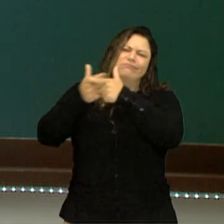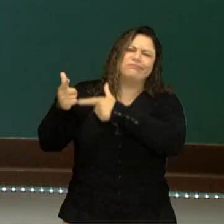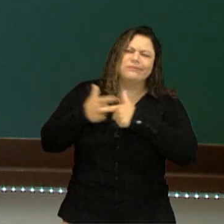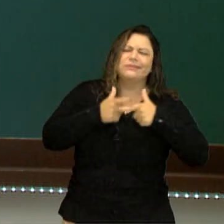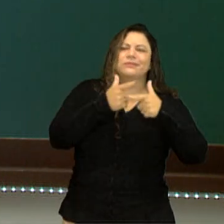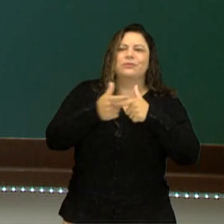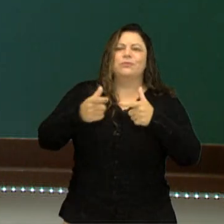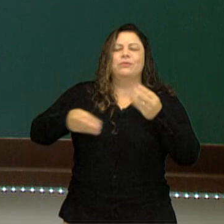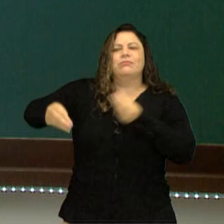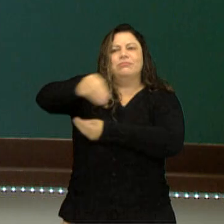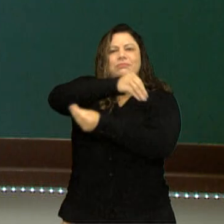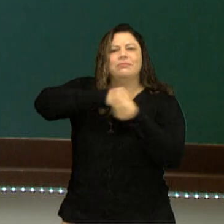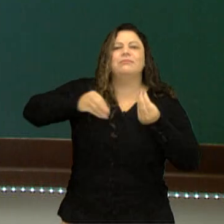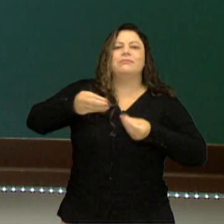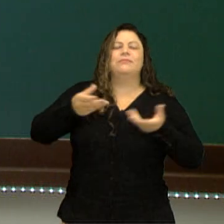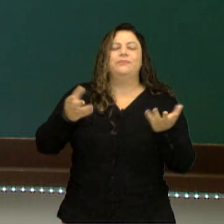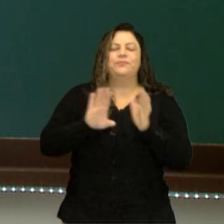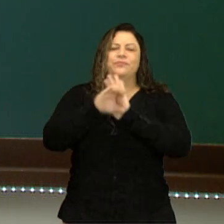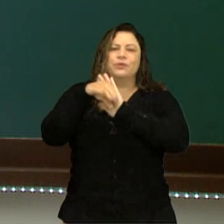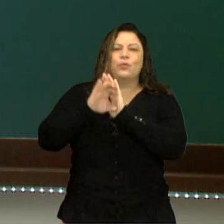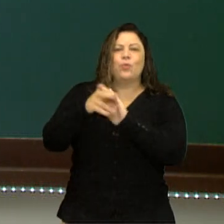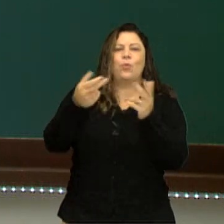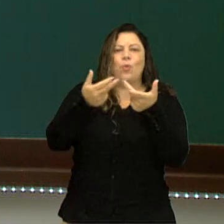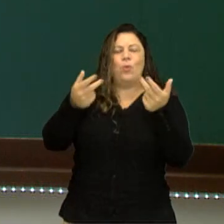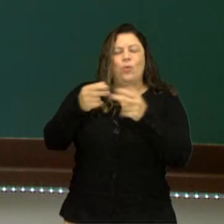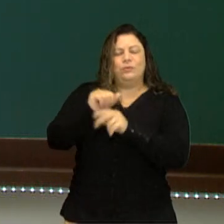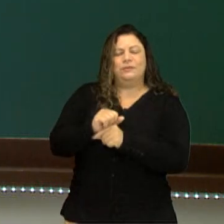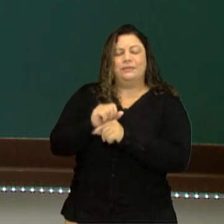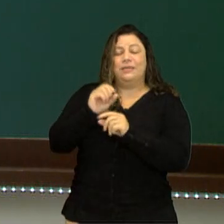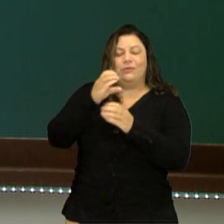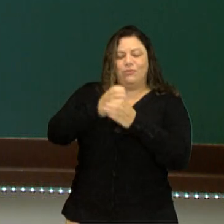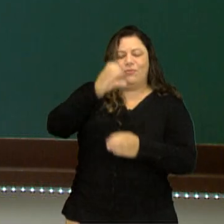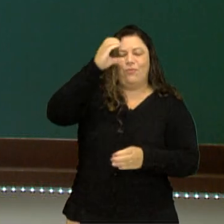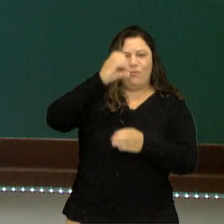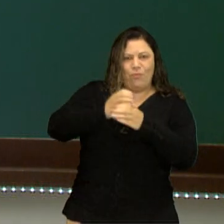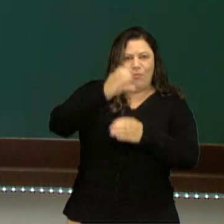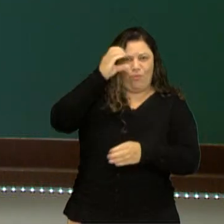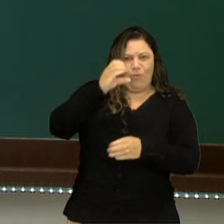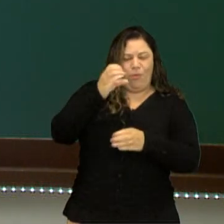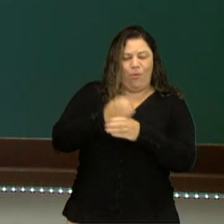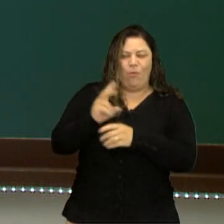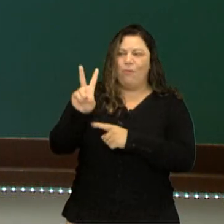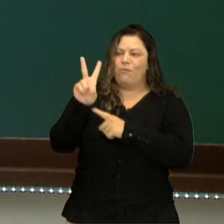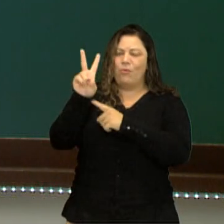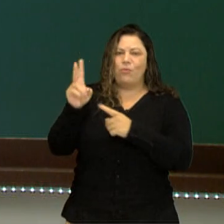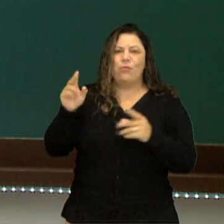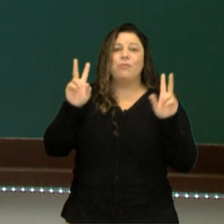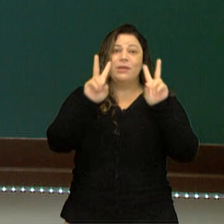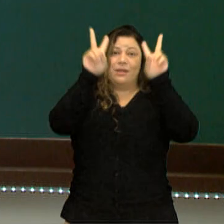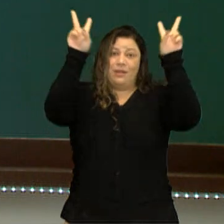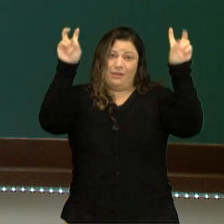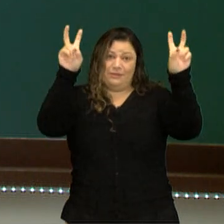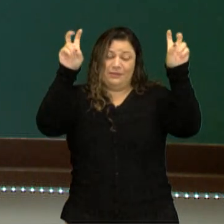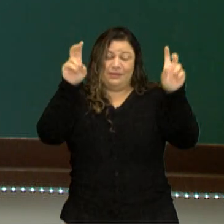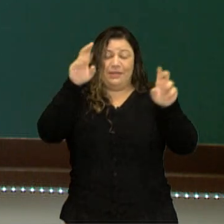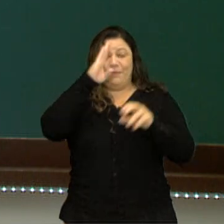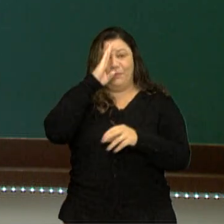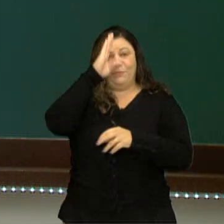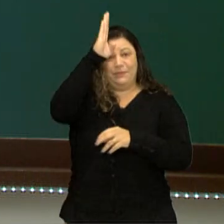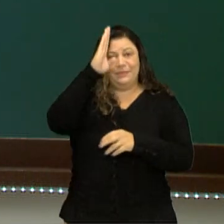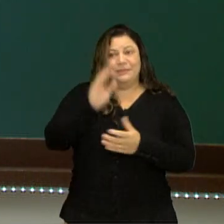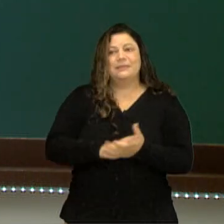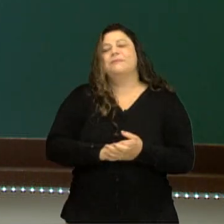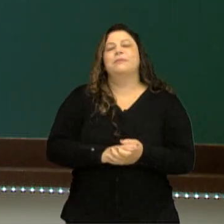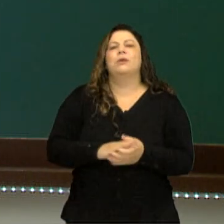que envolvem o conceito de volume de cilindro, tá? Esse é o nosso tema principal da nossa aula, mas você viu que a gente